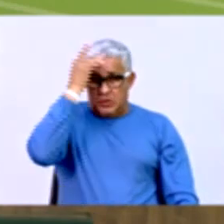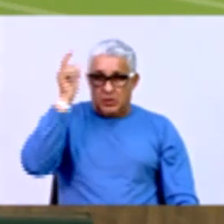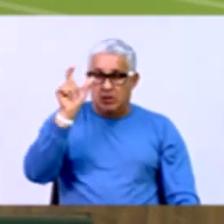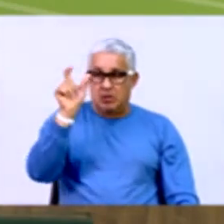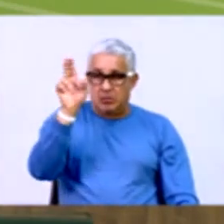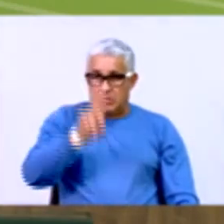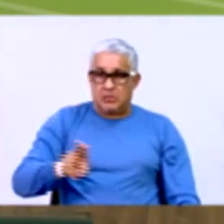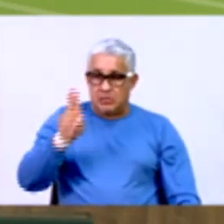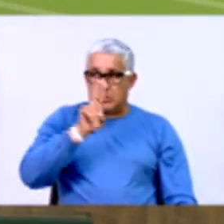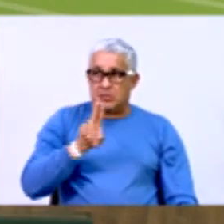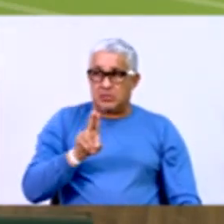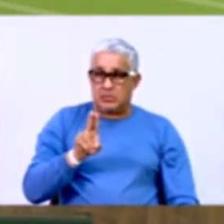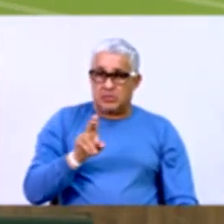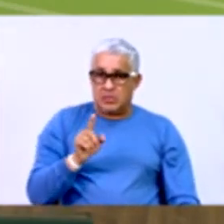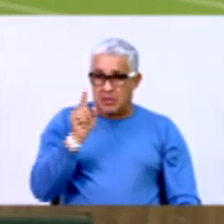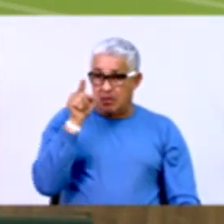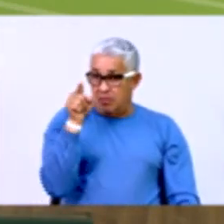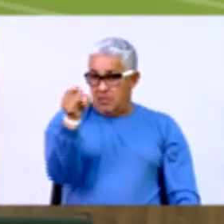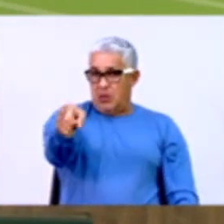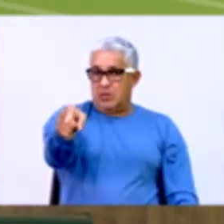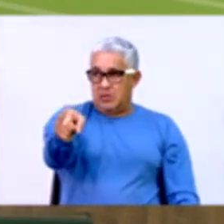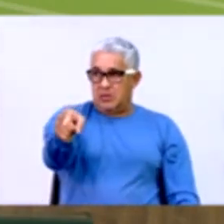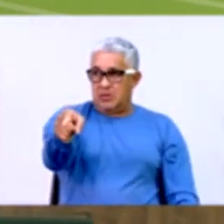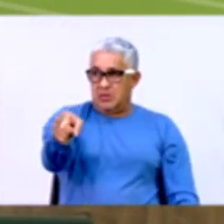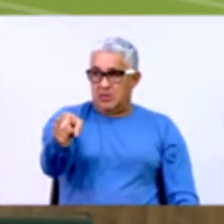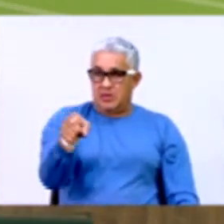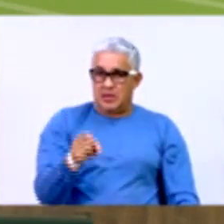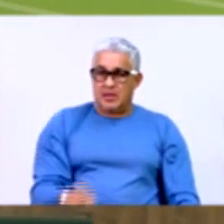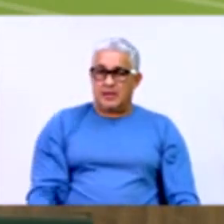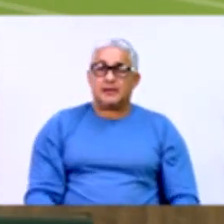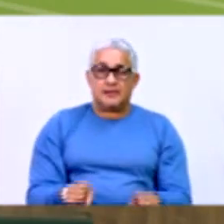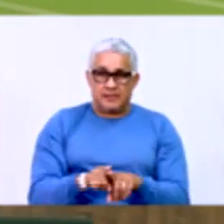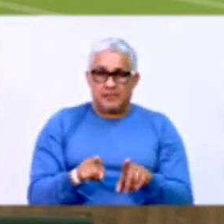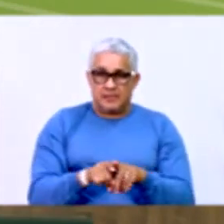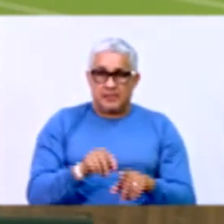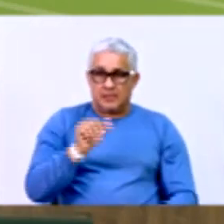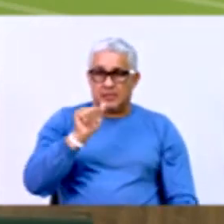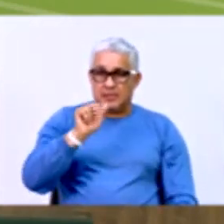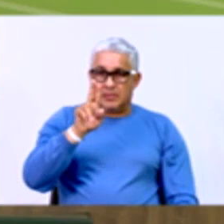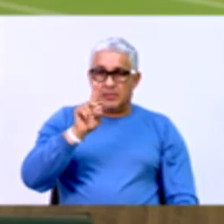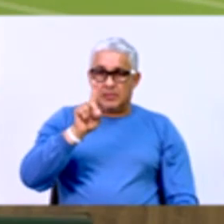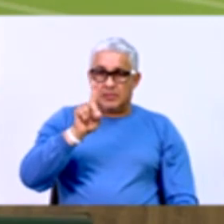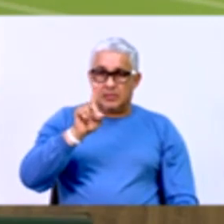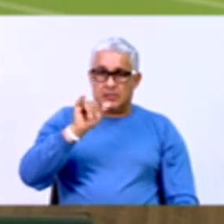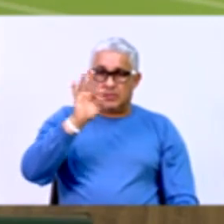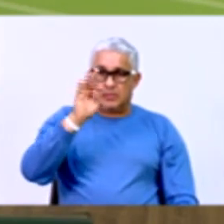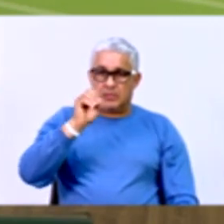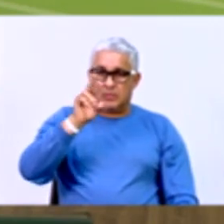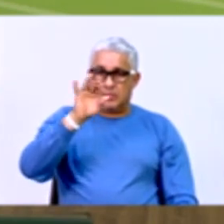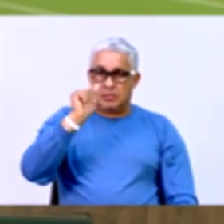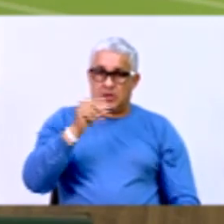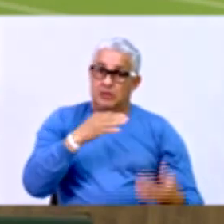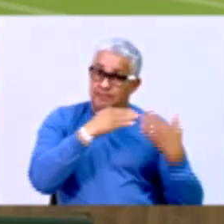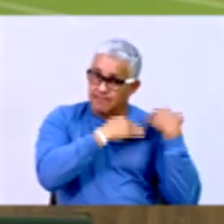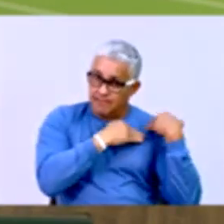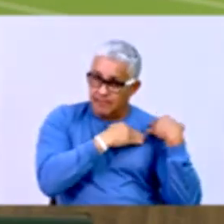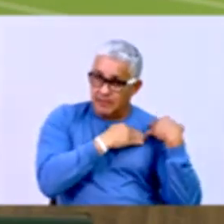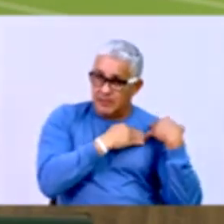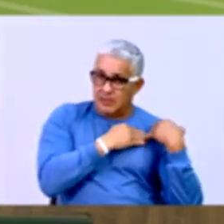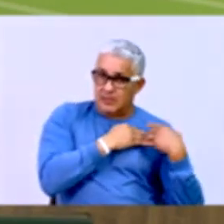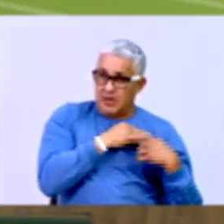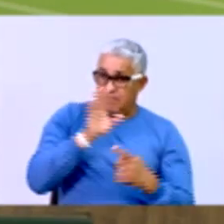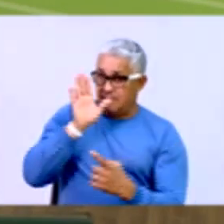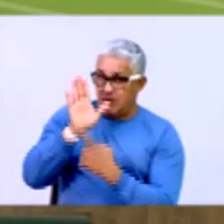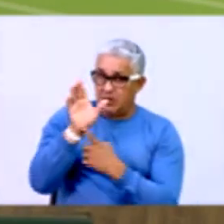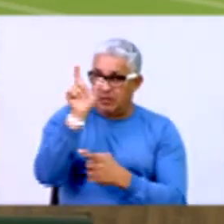auditoria, ele aponta o responsável. É um caso que a gente vai ver aí também. A auditoria não, é o responsável do que está acontecendo, ou os responsáveis